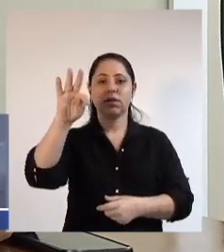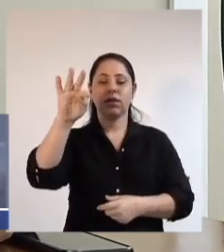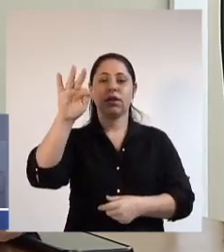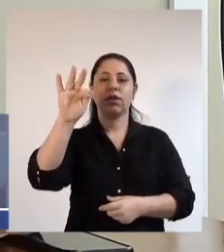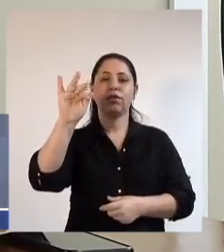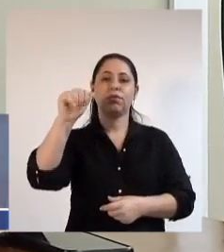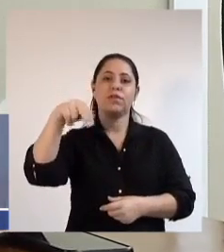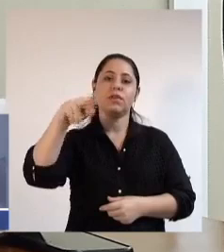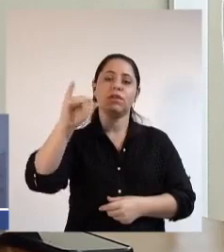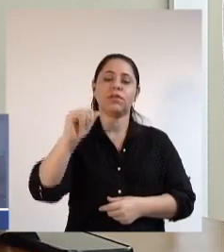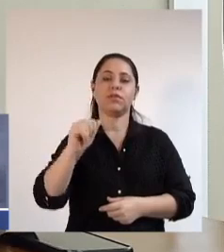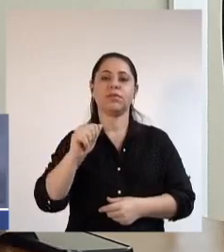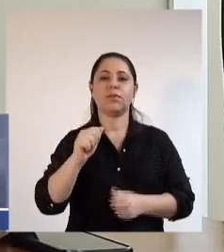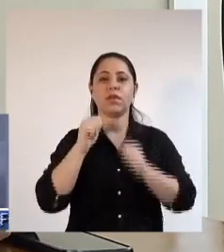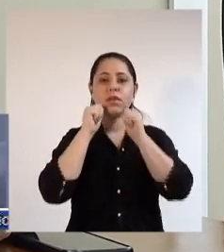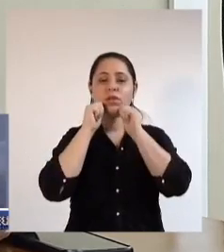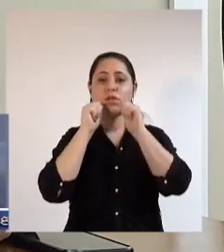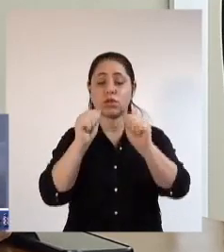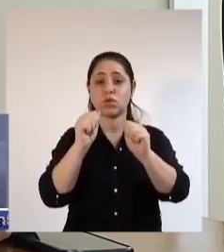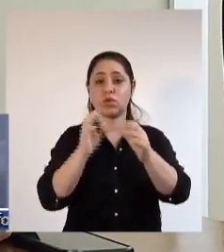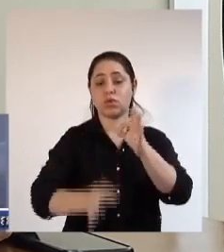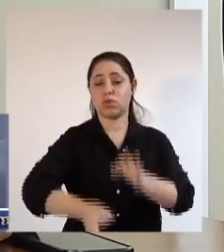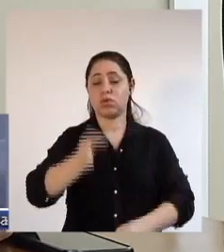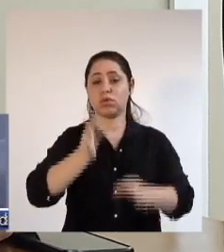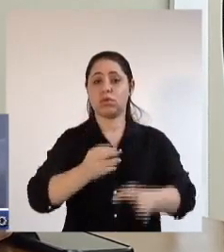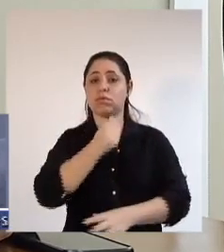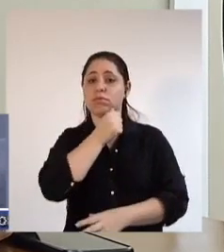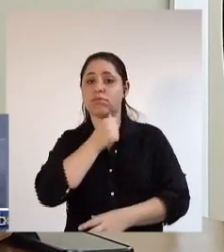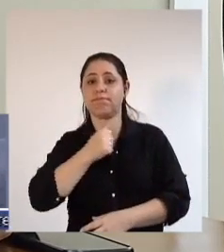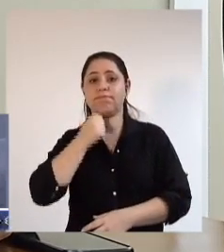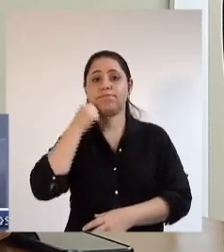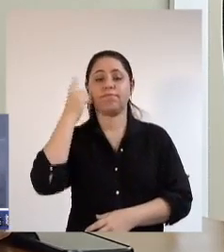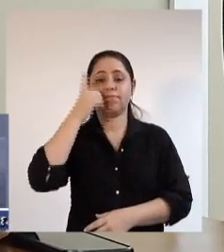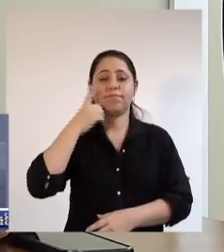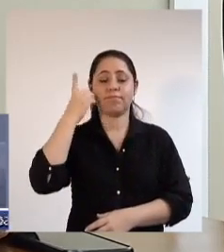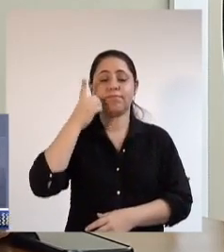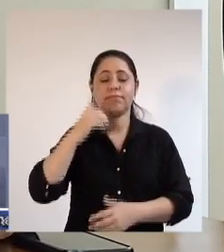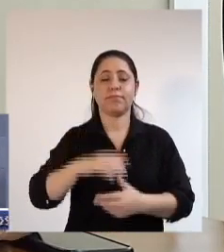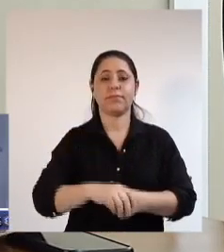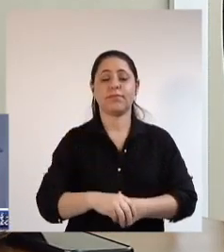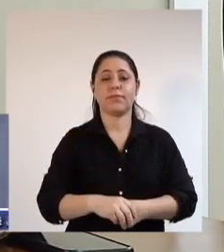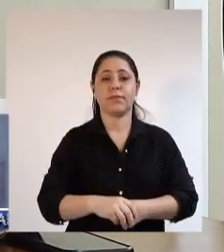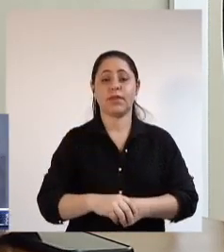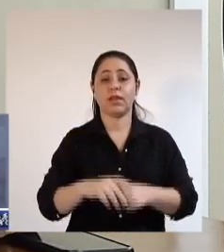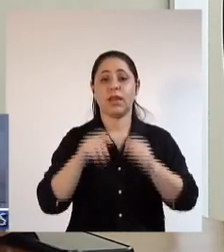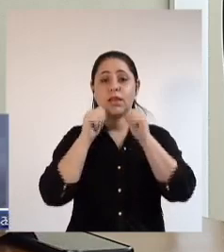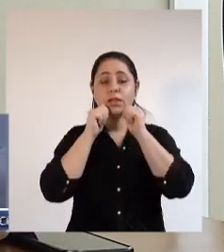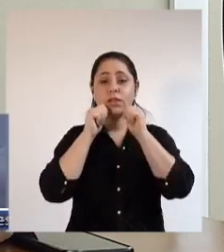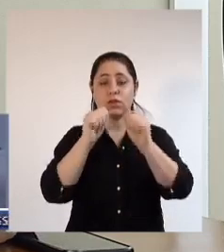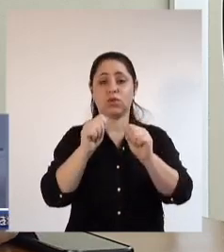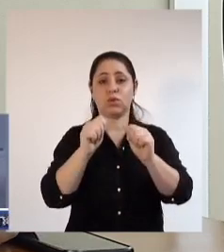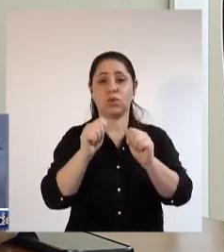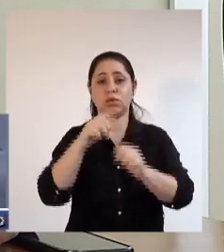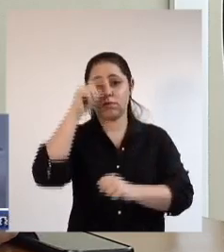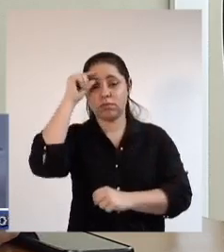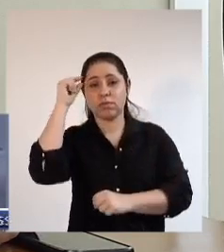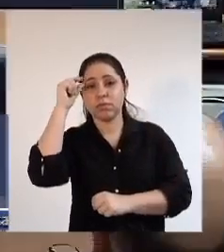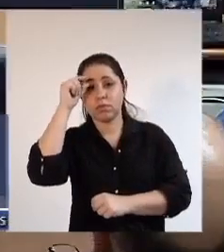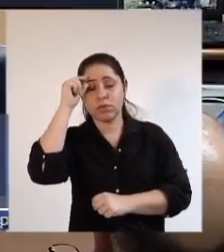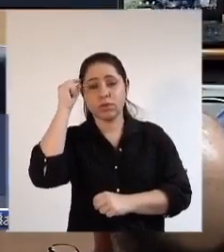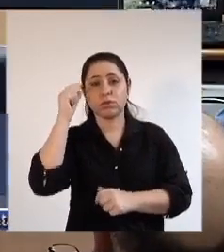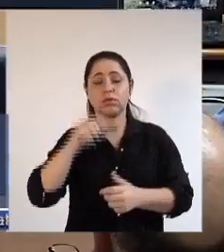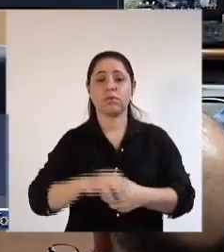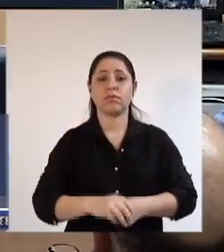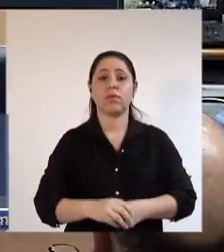deputado antonio vaz senhor walter santos assessor parlamentar do deputado rolando borges senhora doutora